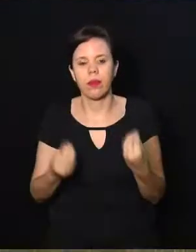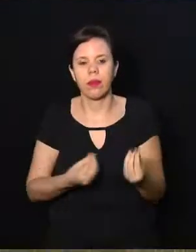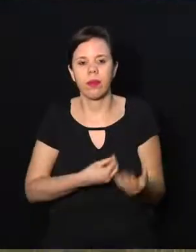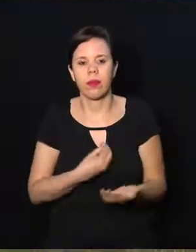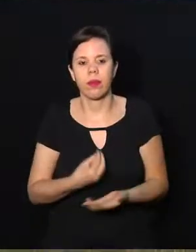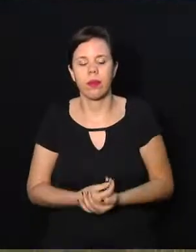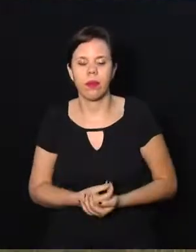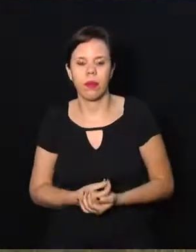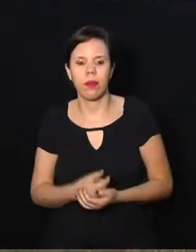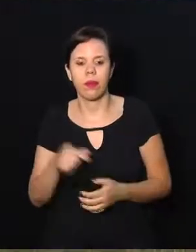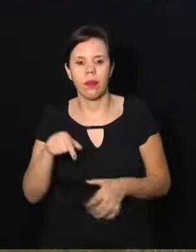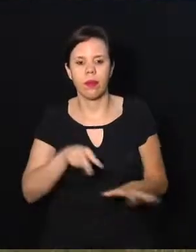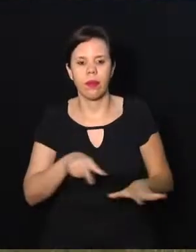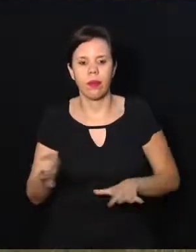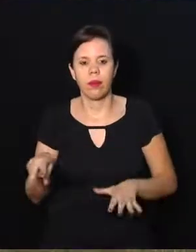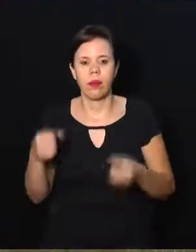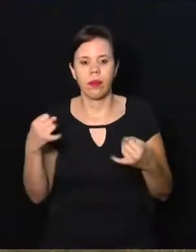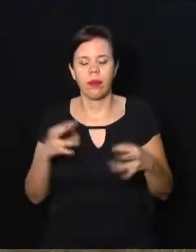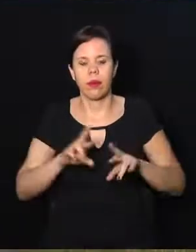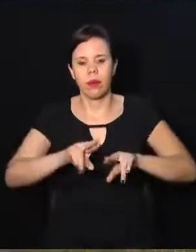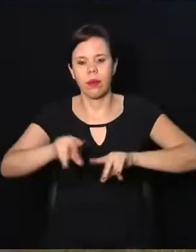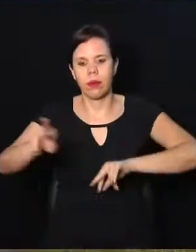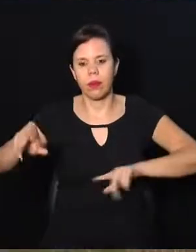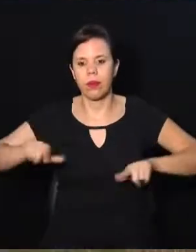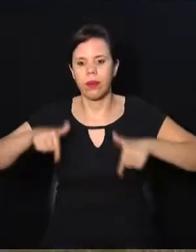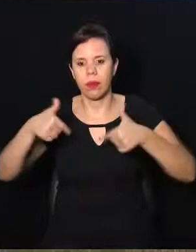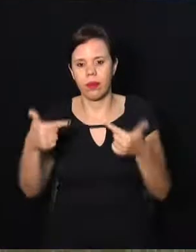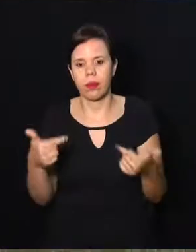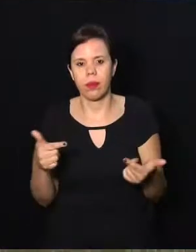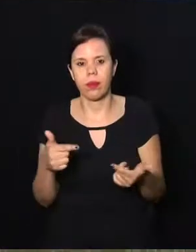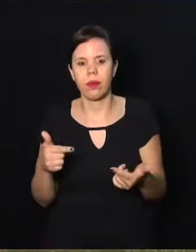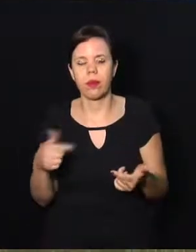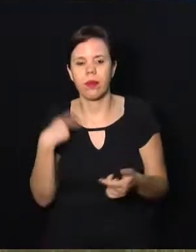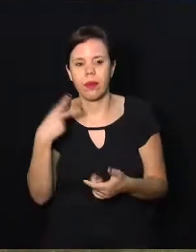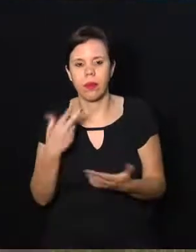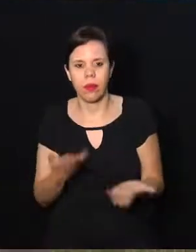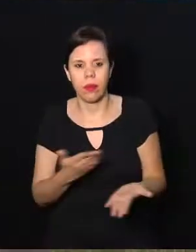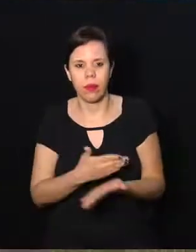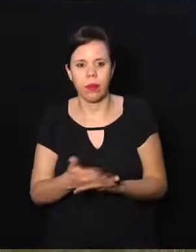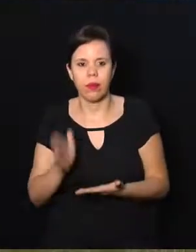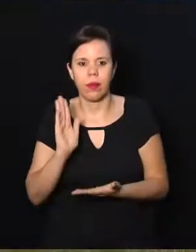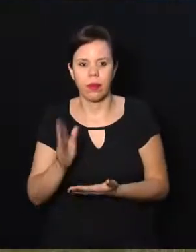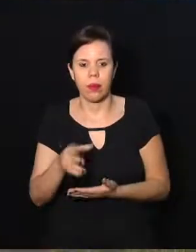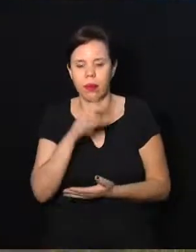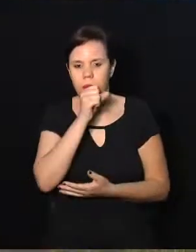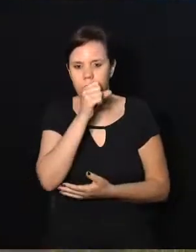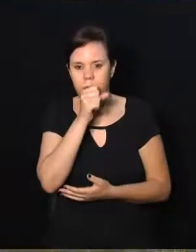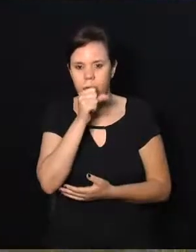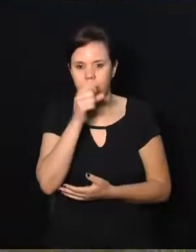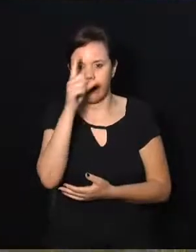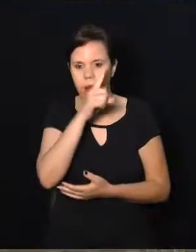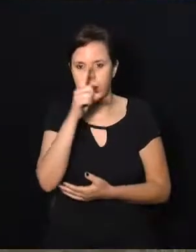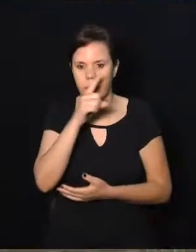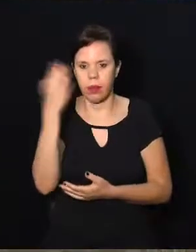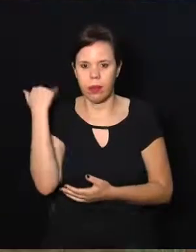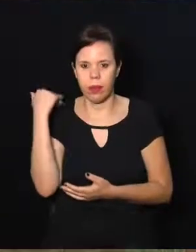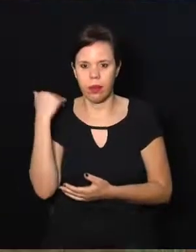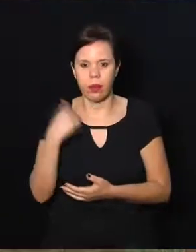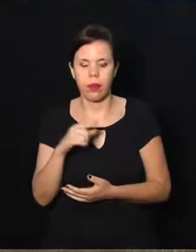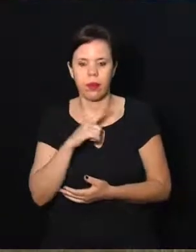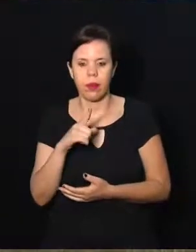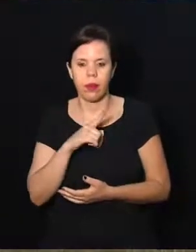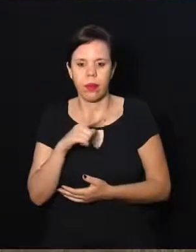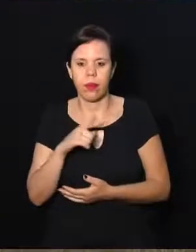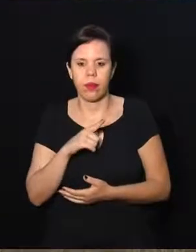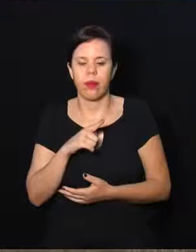vida. E essa semana vai contar aí com diversas ações, não é mesmo, vereador? Nós começamos já no sábado, no domingo, nós